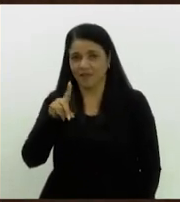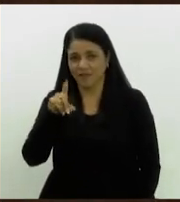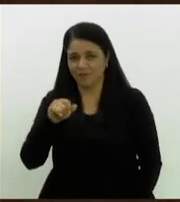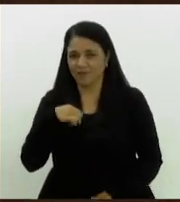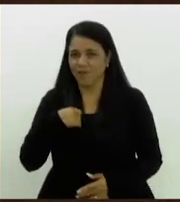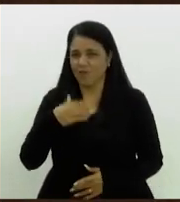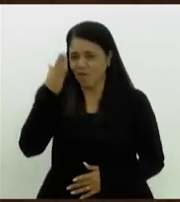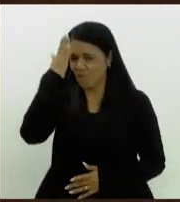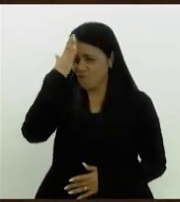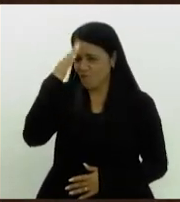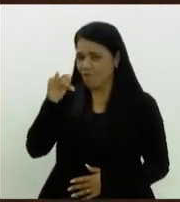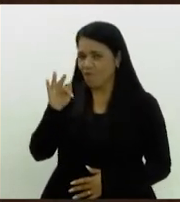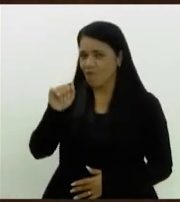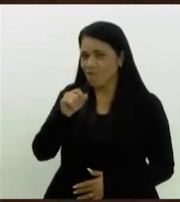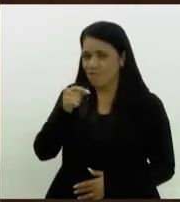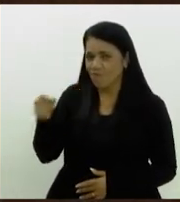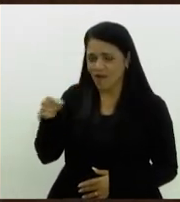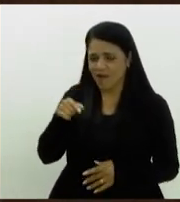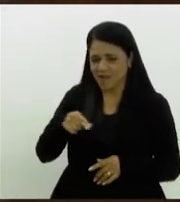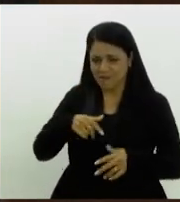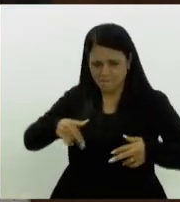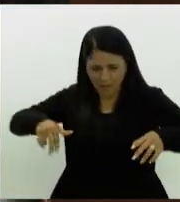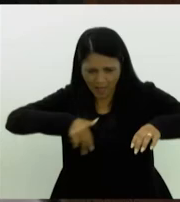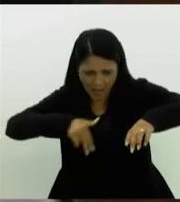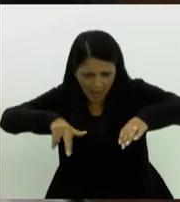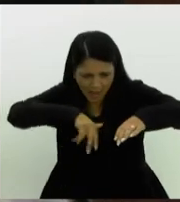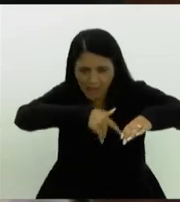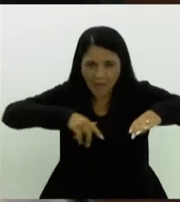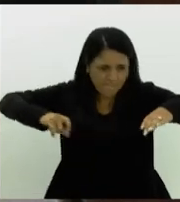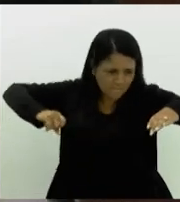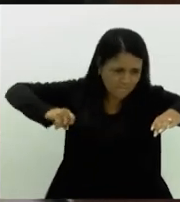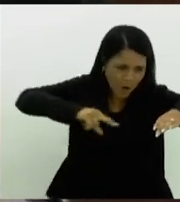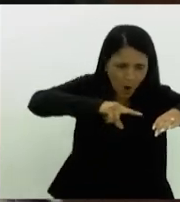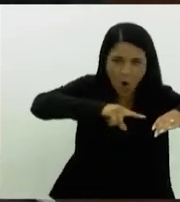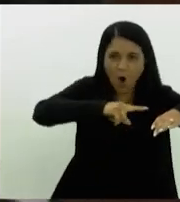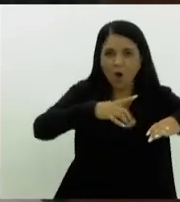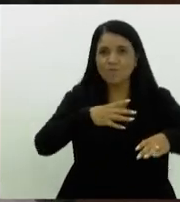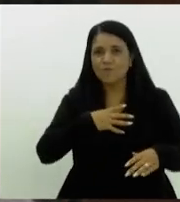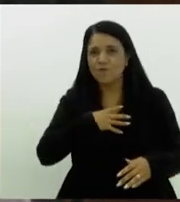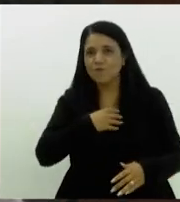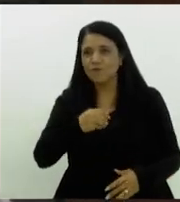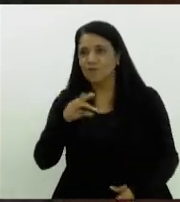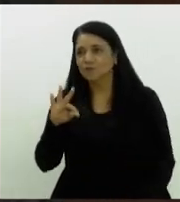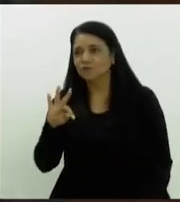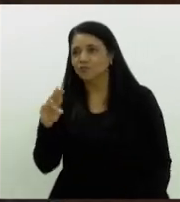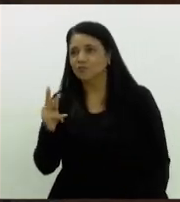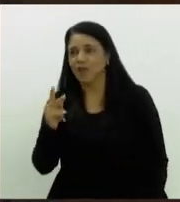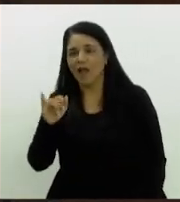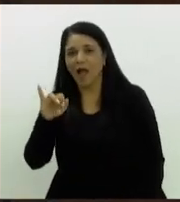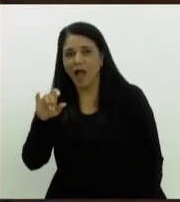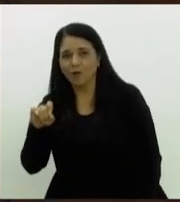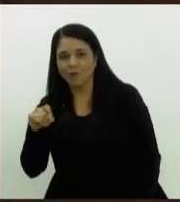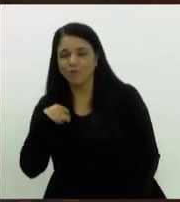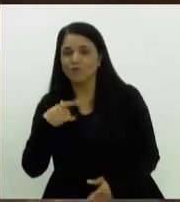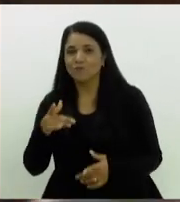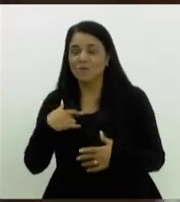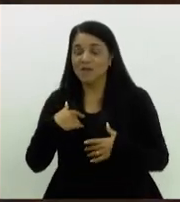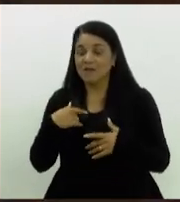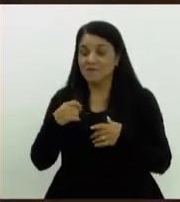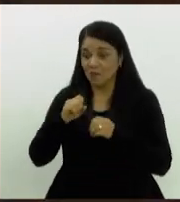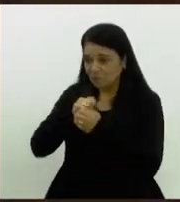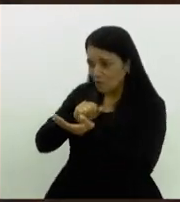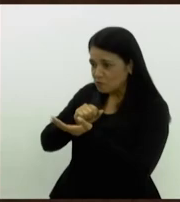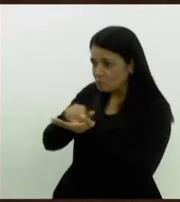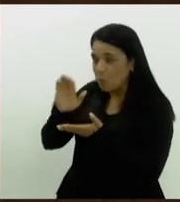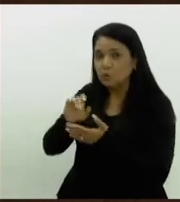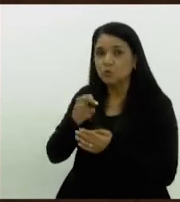Esse moleque é o terror de Campos. Esse moleque é um fenômeno. Meu filho e Thiago tiraram minha paz no Maracanã. A gente quase foi expulso do Maracanã, de tanto que